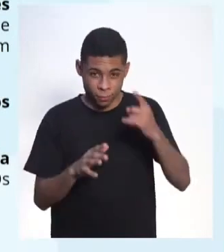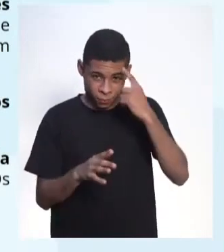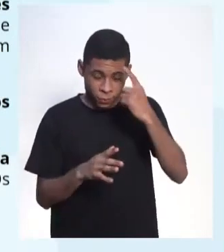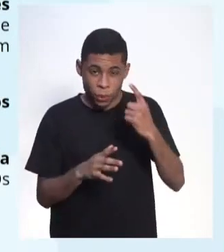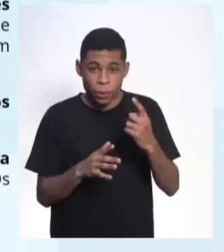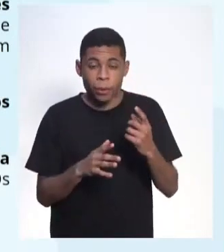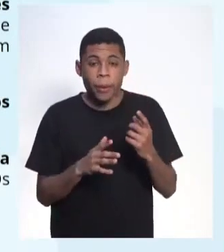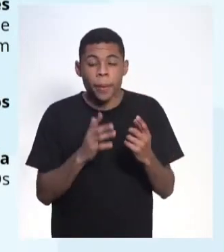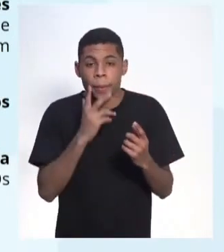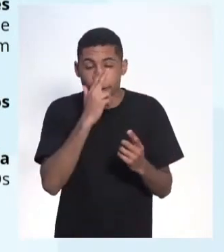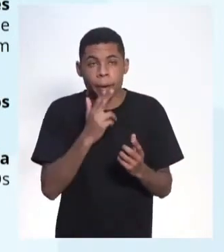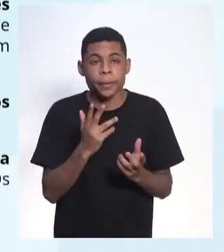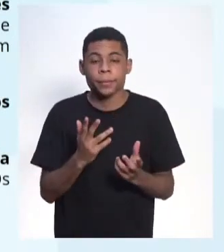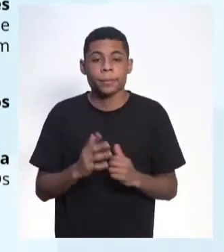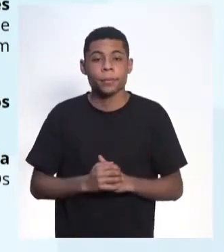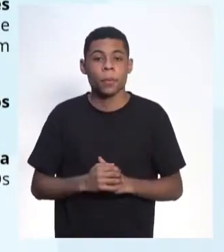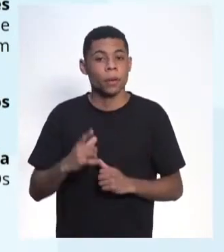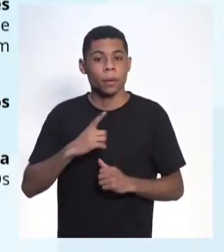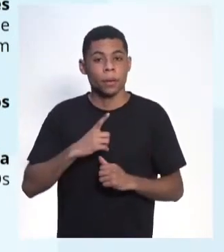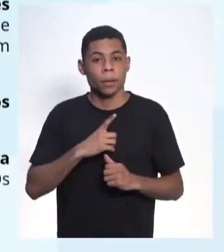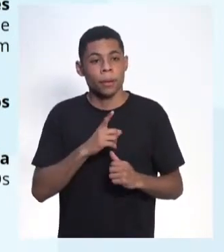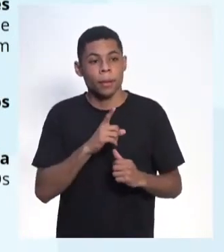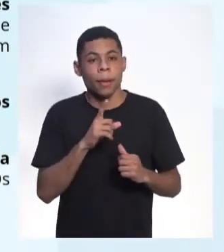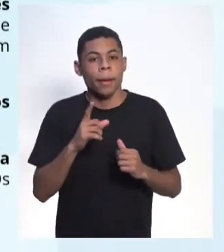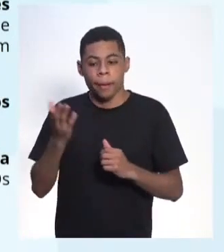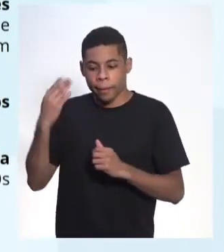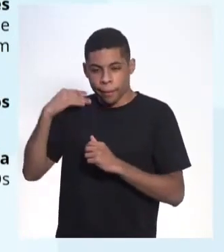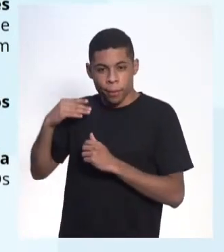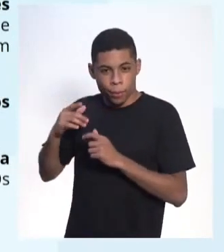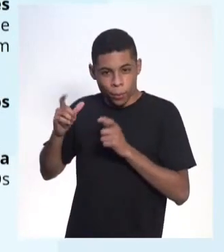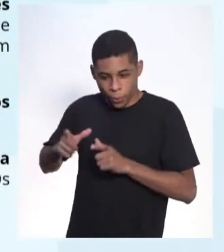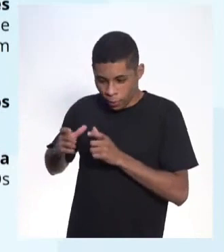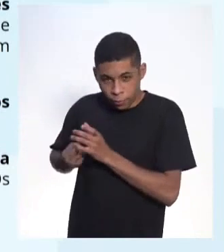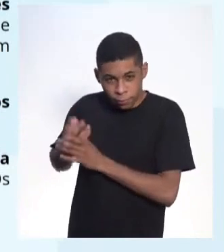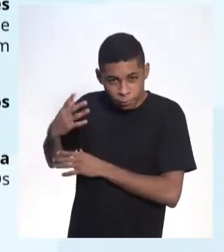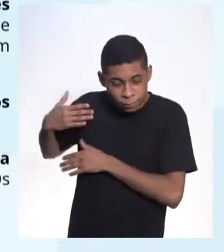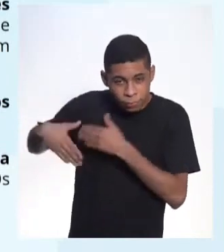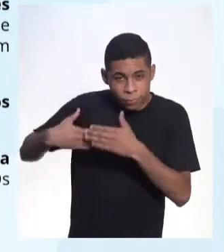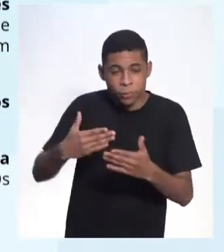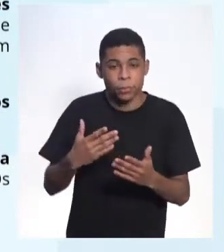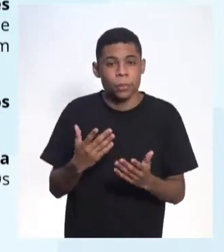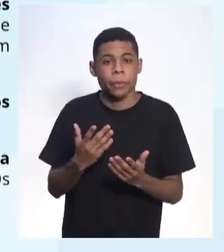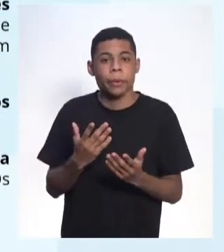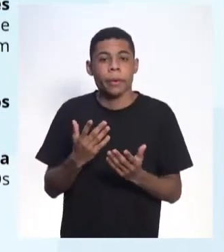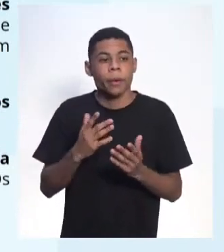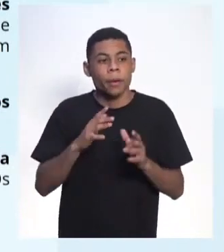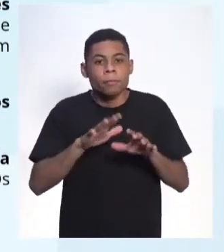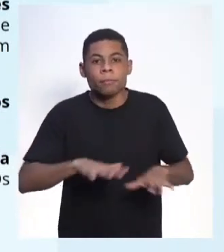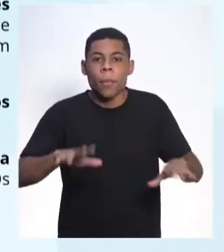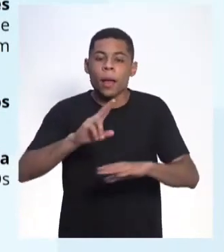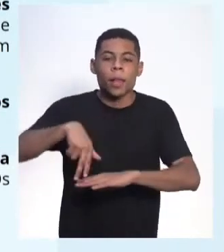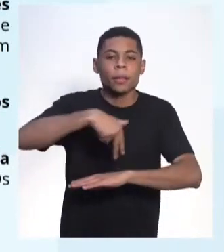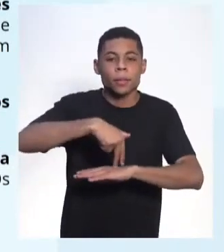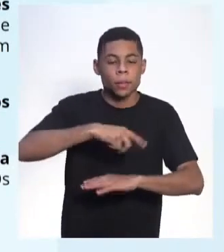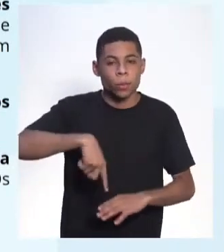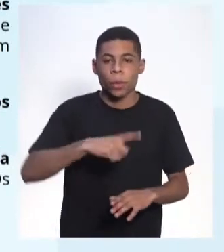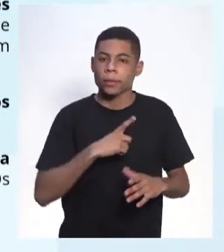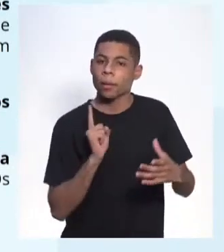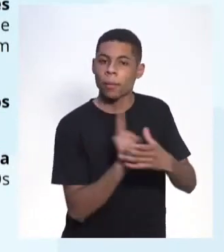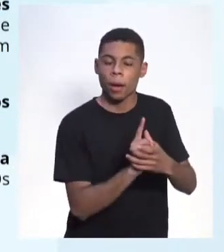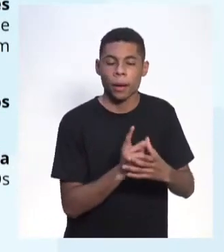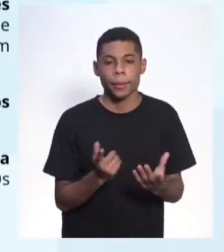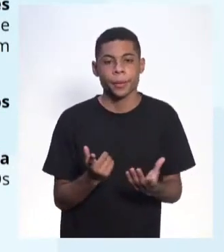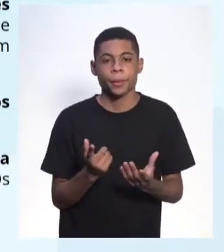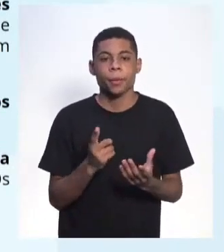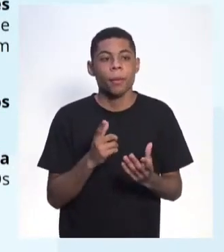parte que é herdada pela nossa tribo, pelas nossas etnias, pela nação que nós fazemos parte,